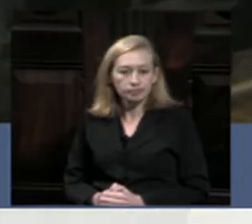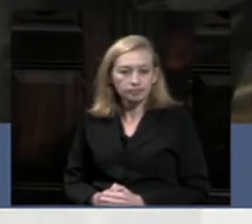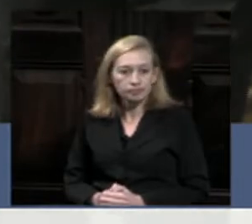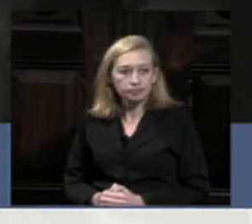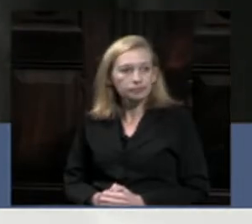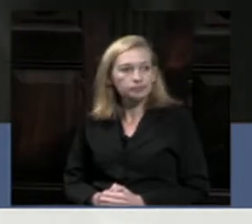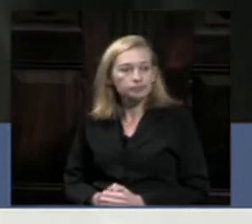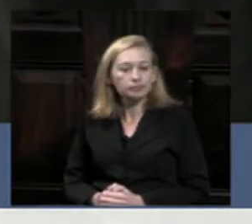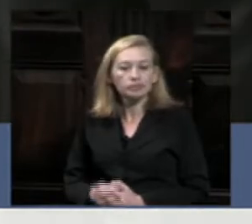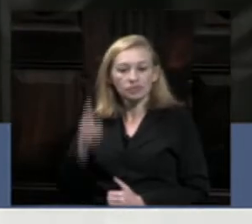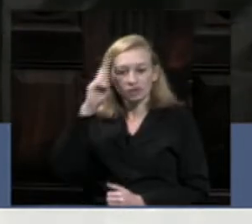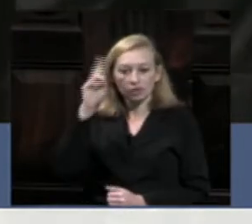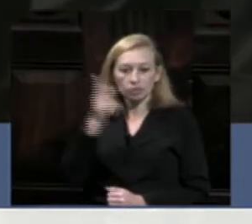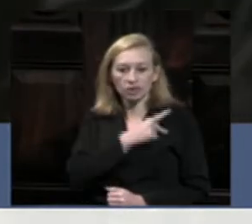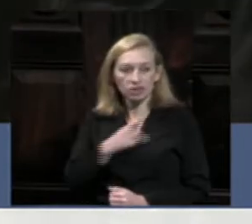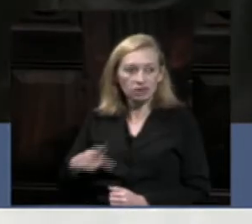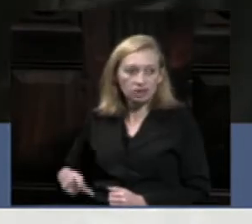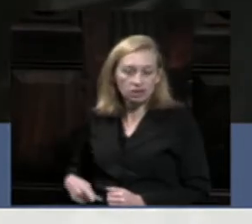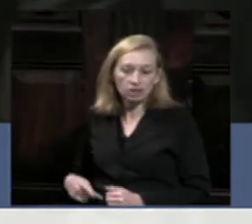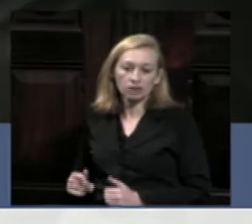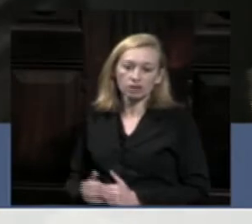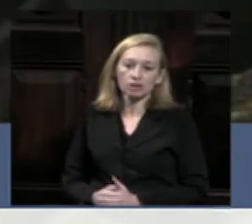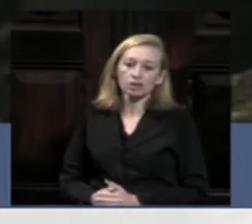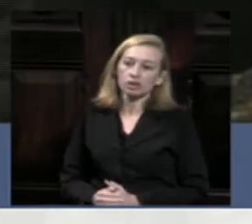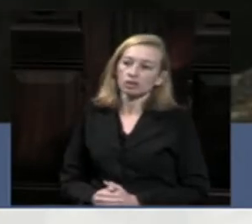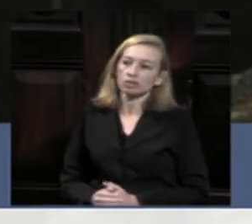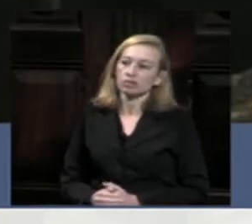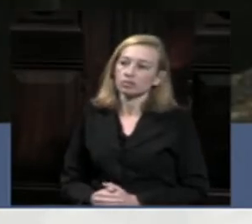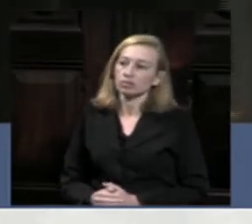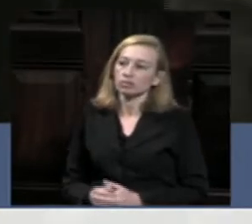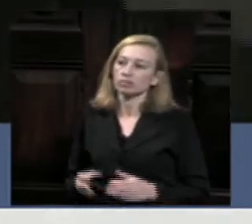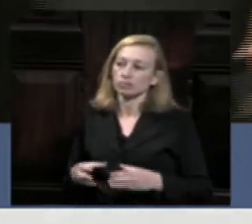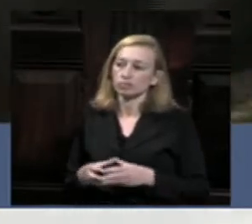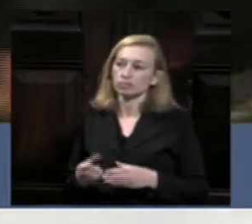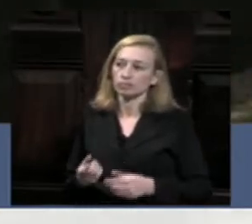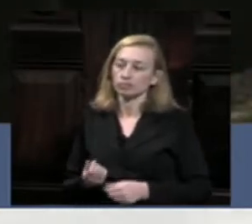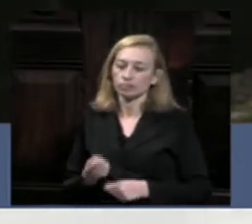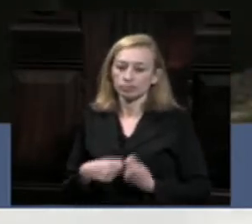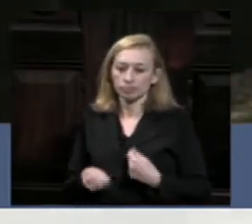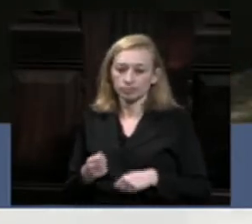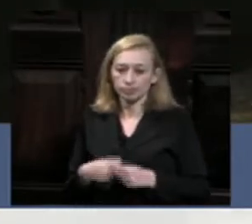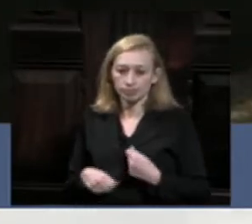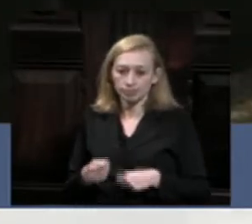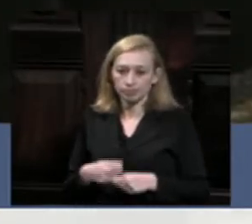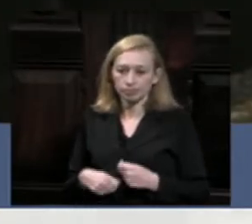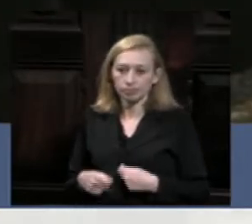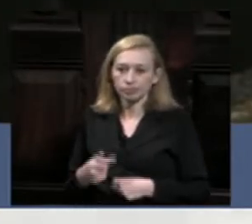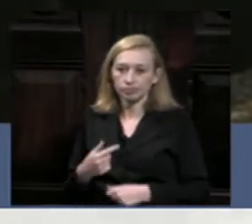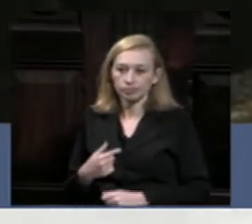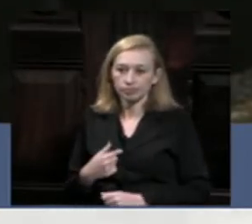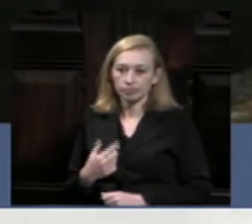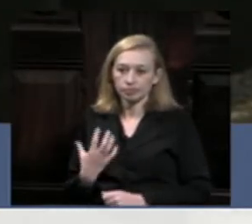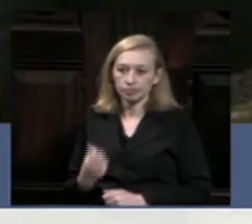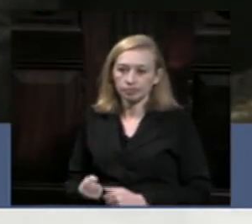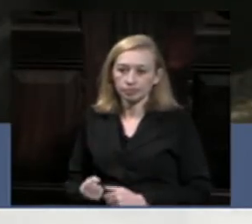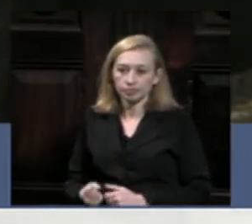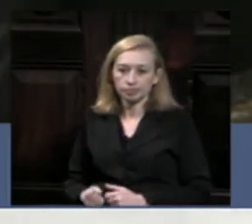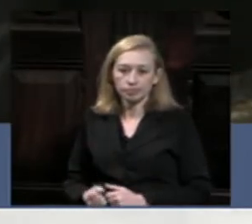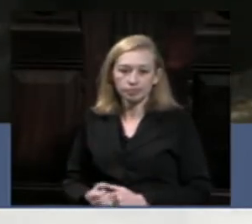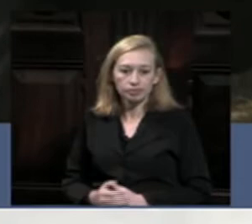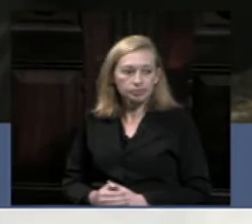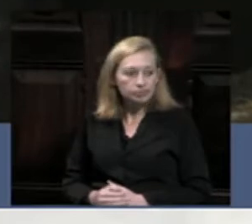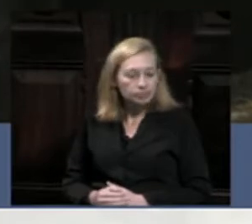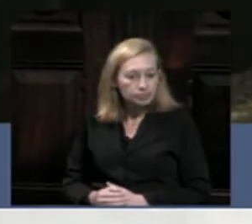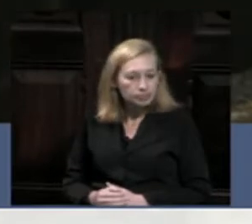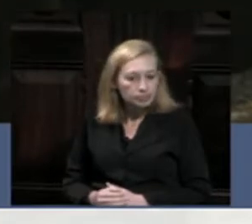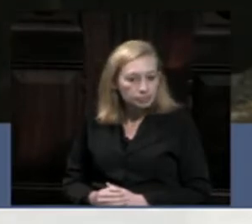Senhor presidente, pela Comissão de Orçamento, eu voto favorável, só lembrando que